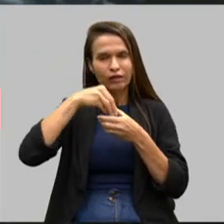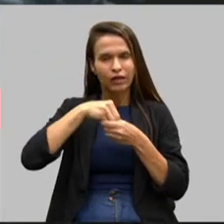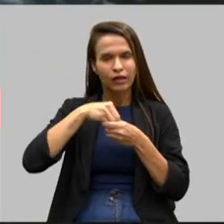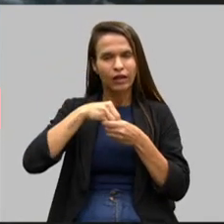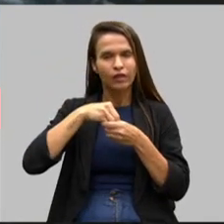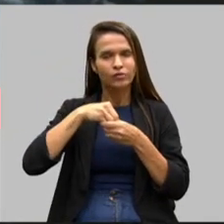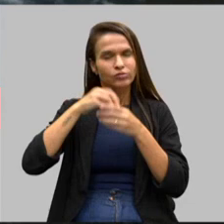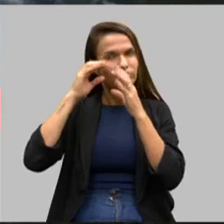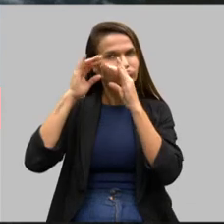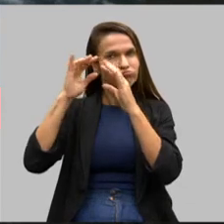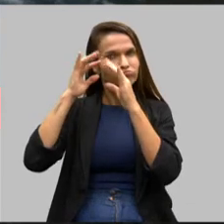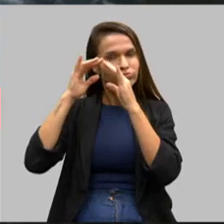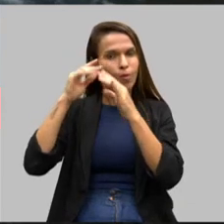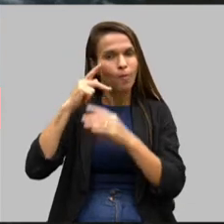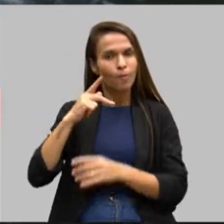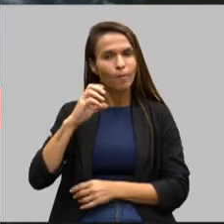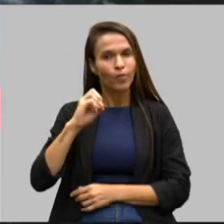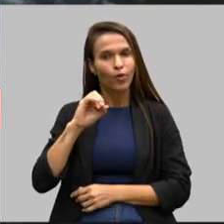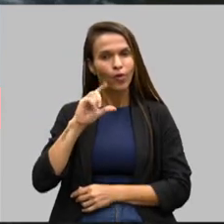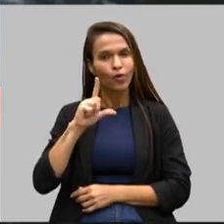que ele está pensando que ele vai falar.